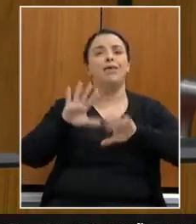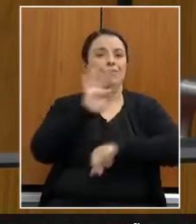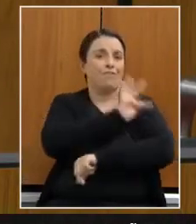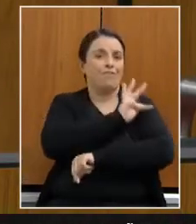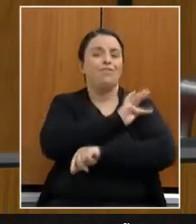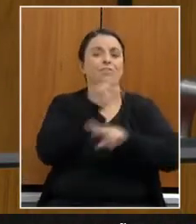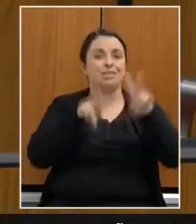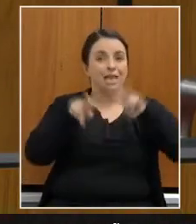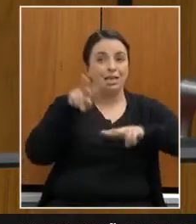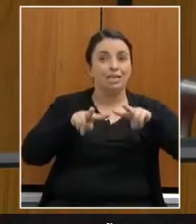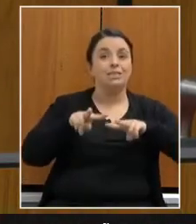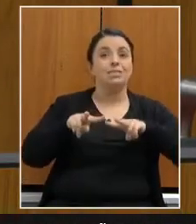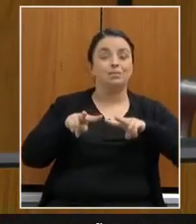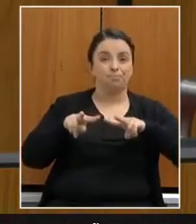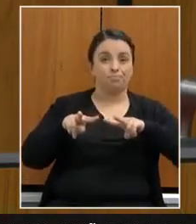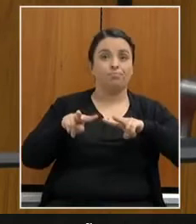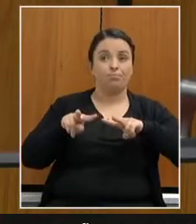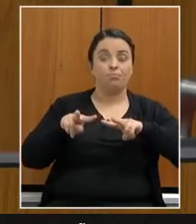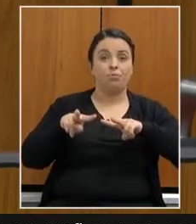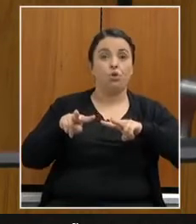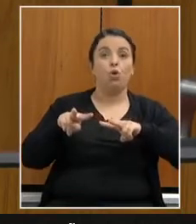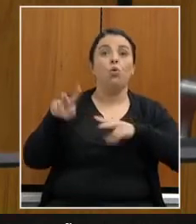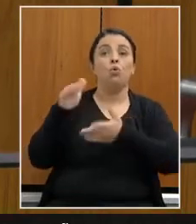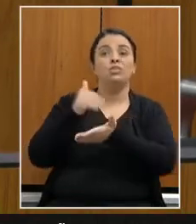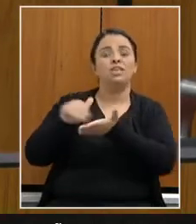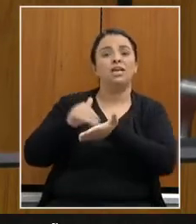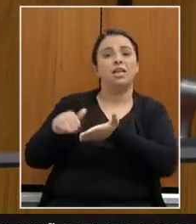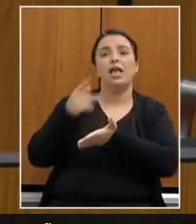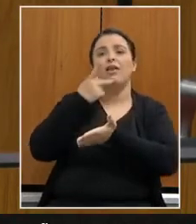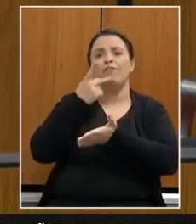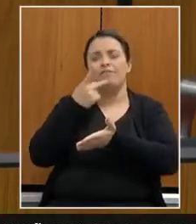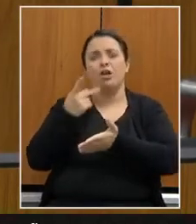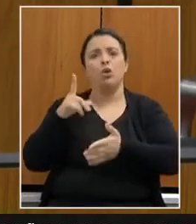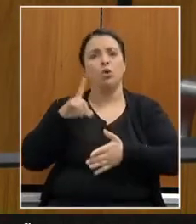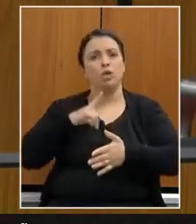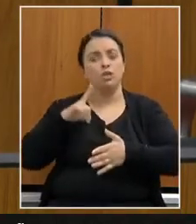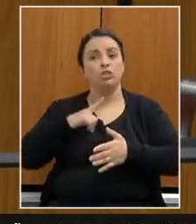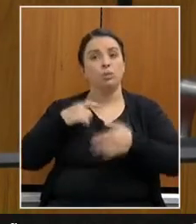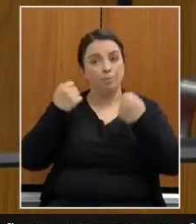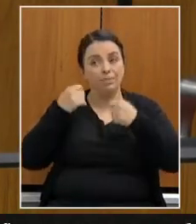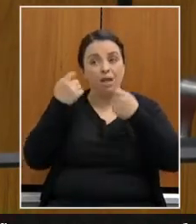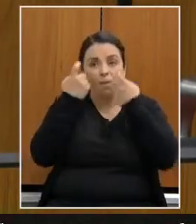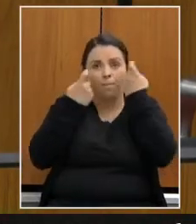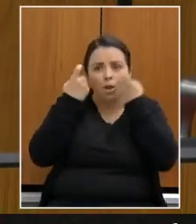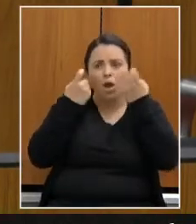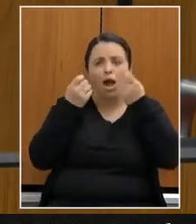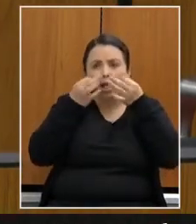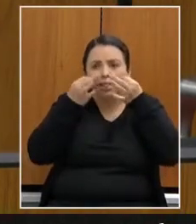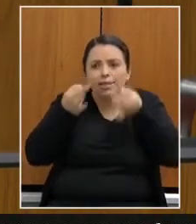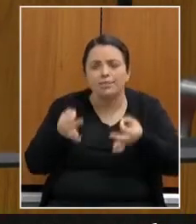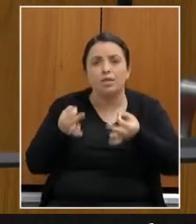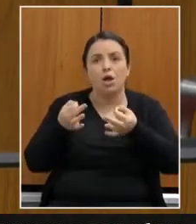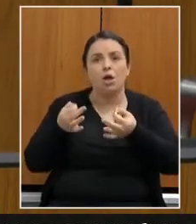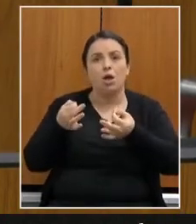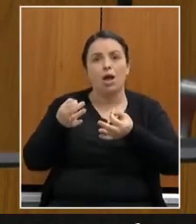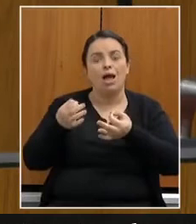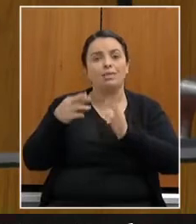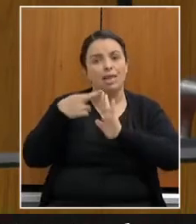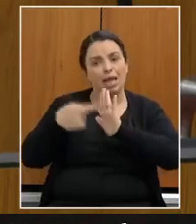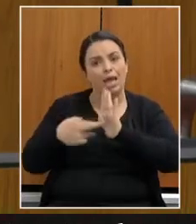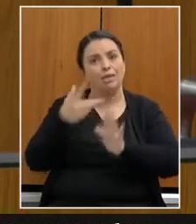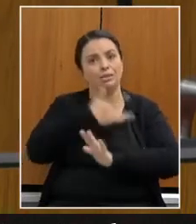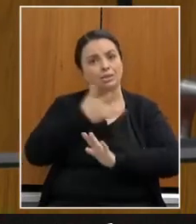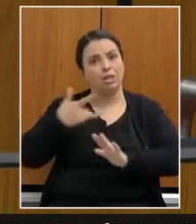representa o governador a preocupação com a rigidez com a segurança sanitária para o retorno das